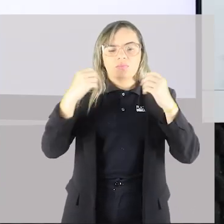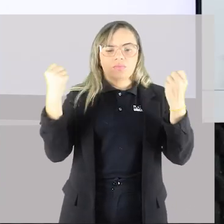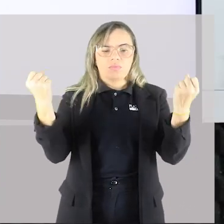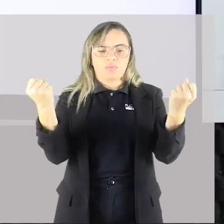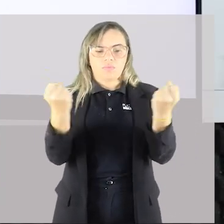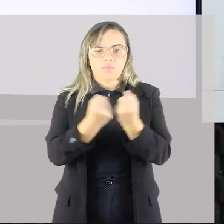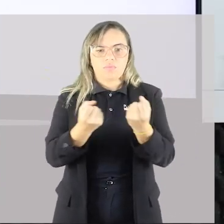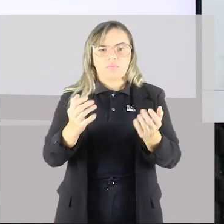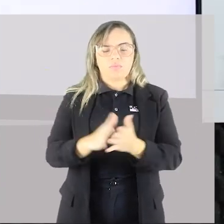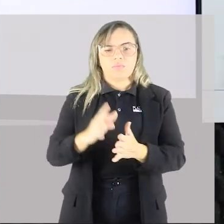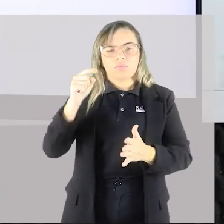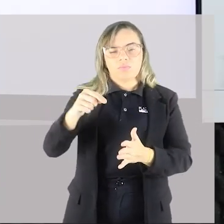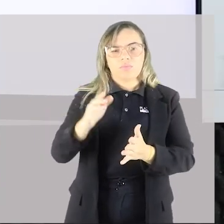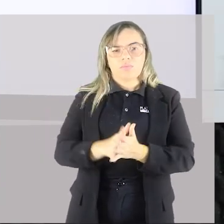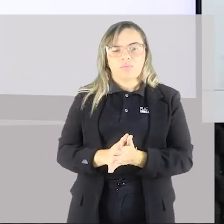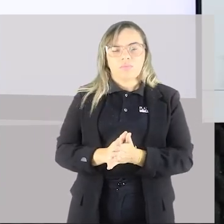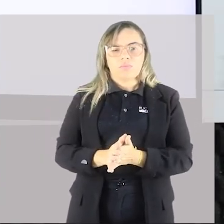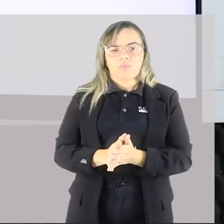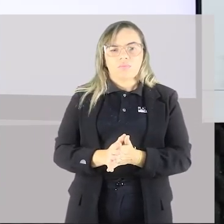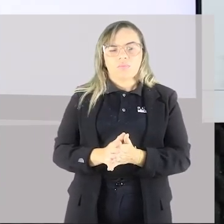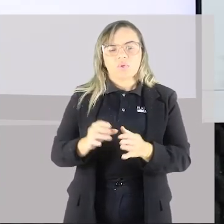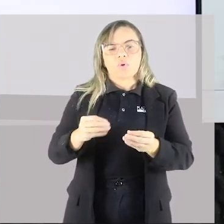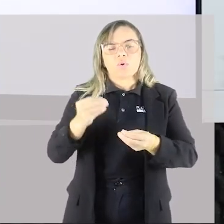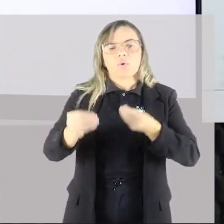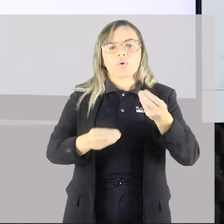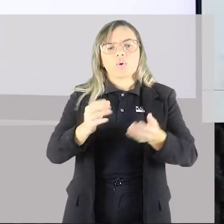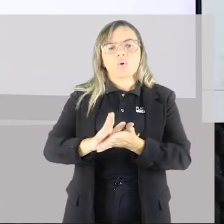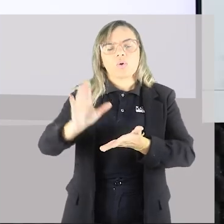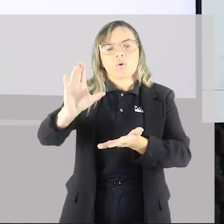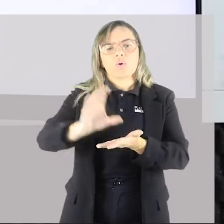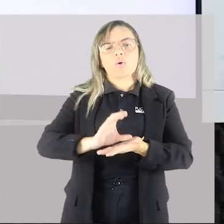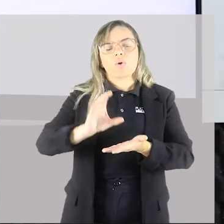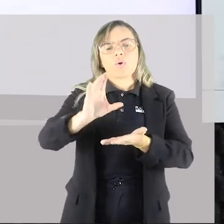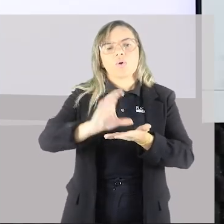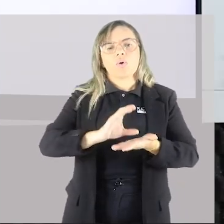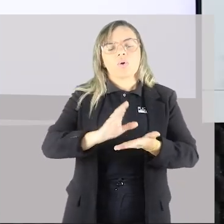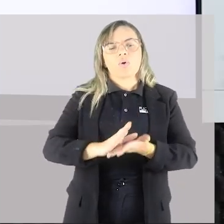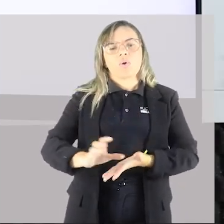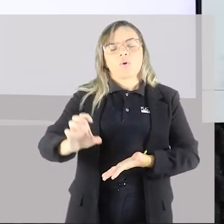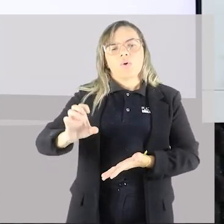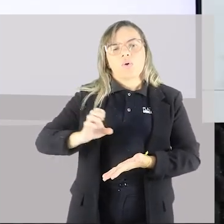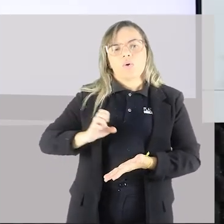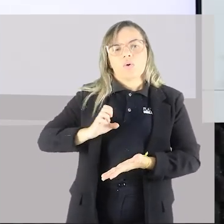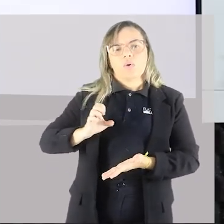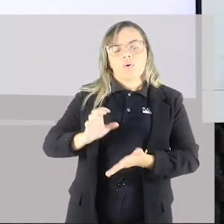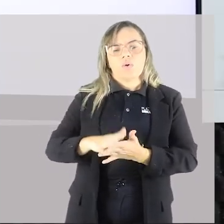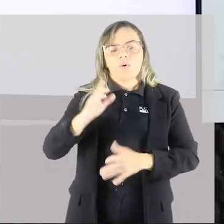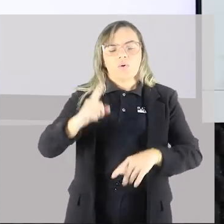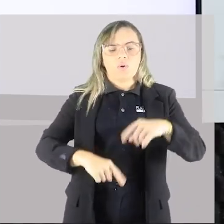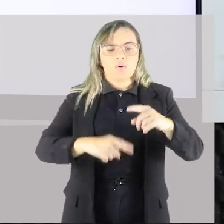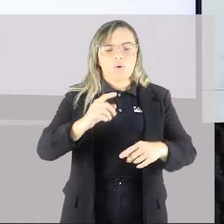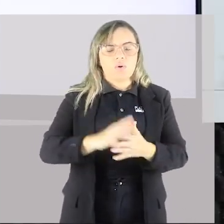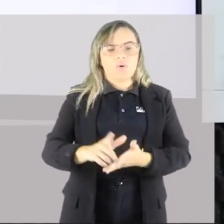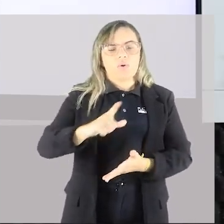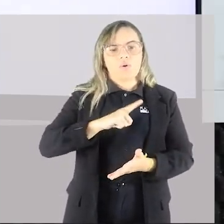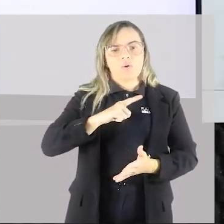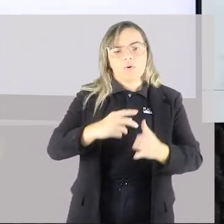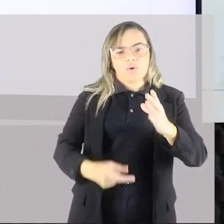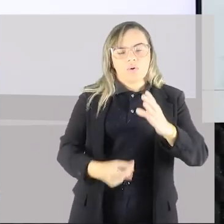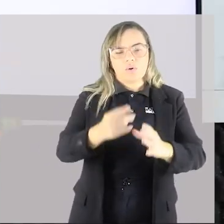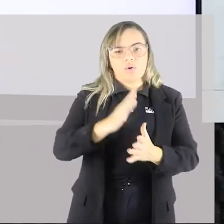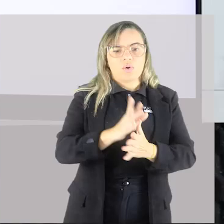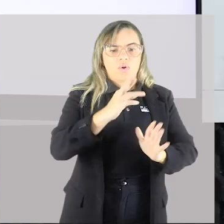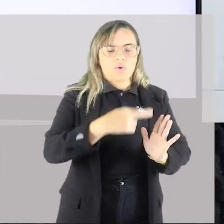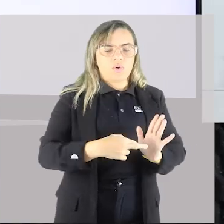essa posição material, ela depende do nosso acúmulo de riqueza, da nossa produtividade, e é assim que o modelo capitalista, é assim que o modo de